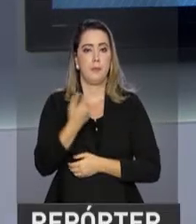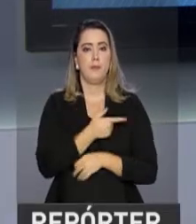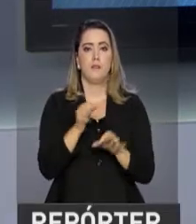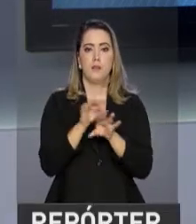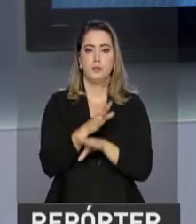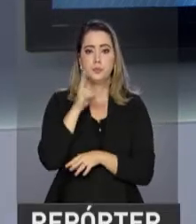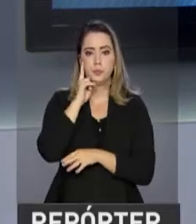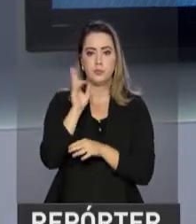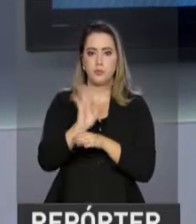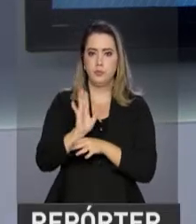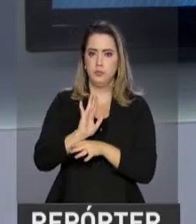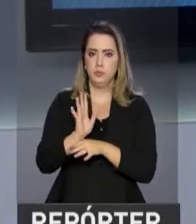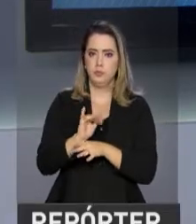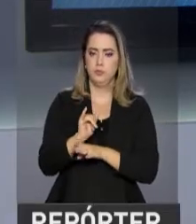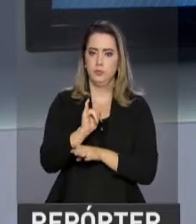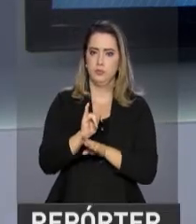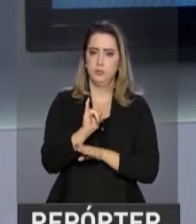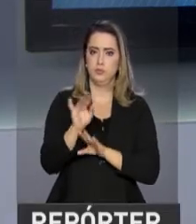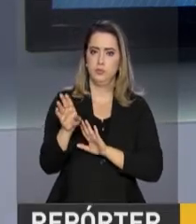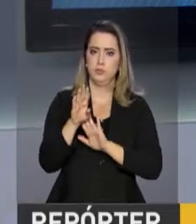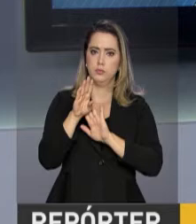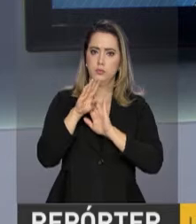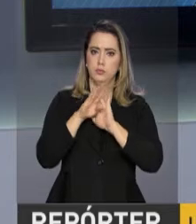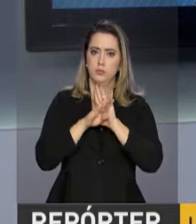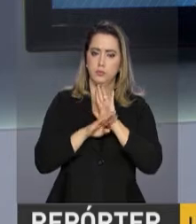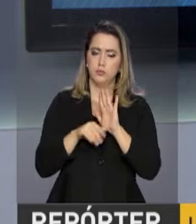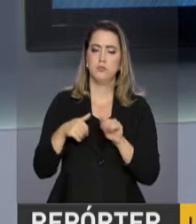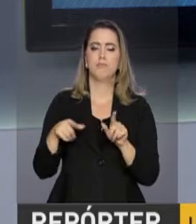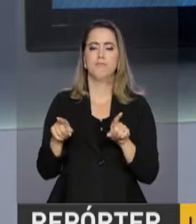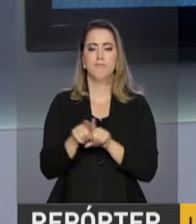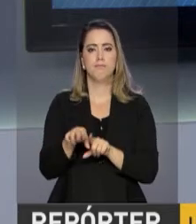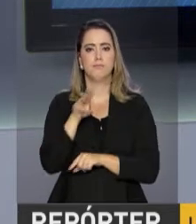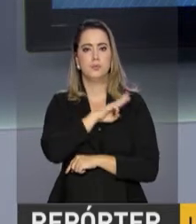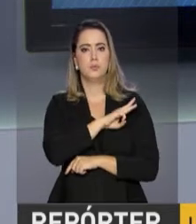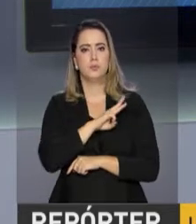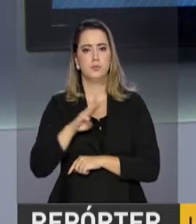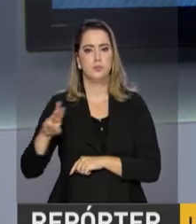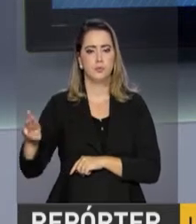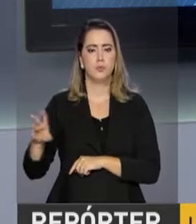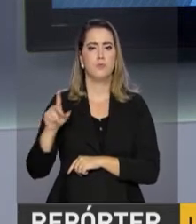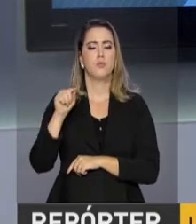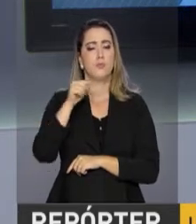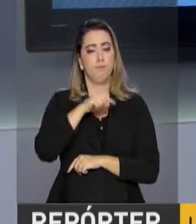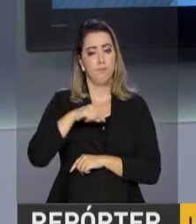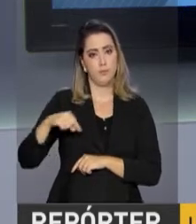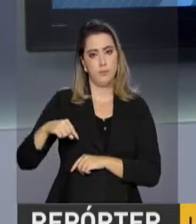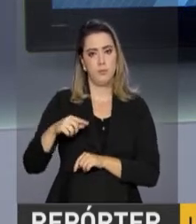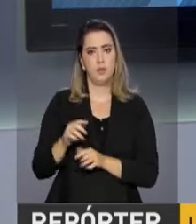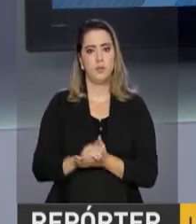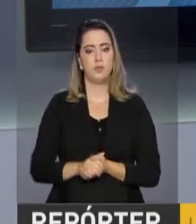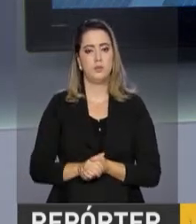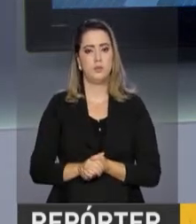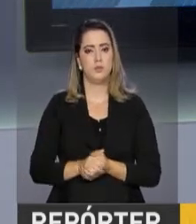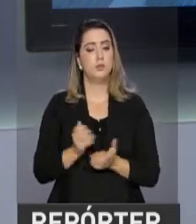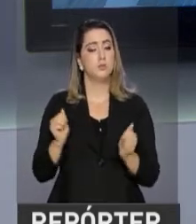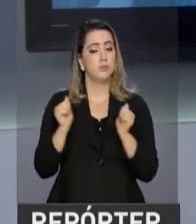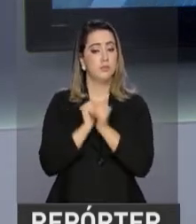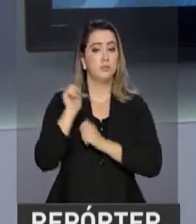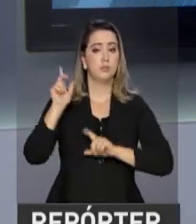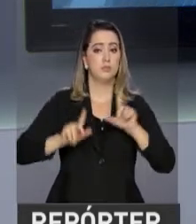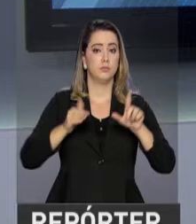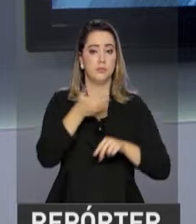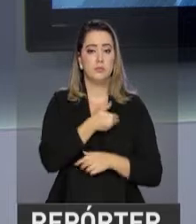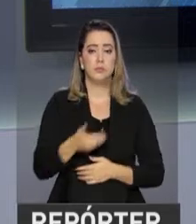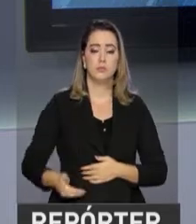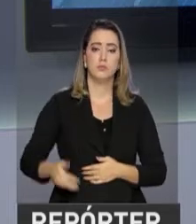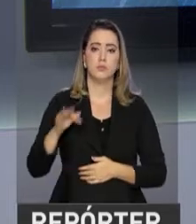ficamos por aqui você pode rever as reportagens no youtube e toda a nossa programação também está na página da nbr na internet continue com a gente